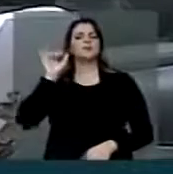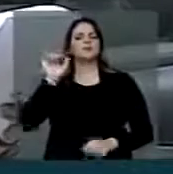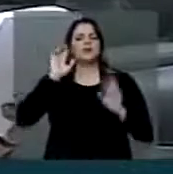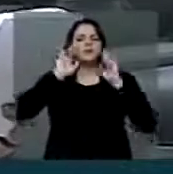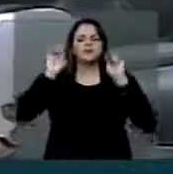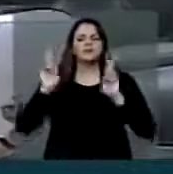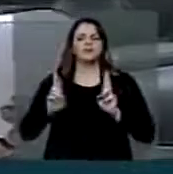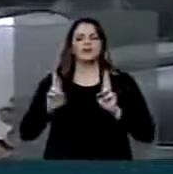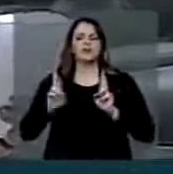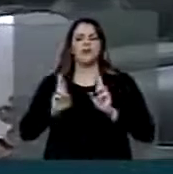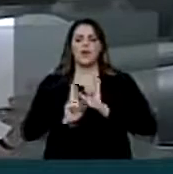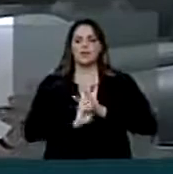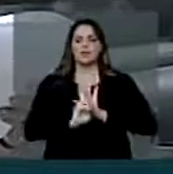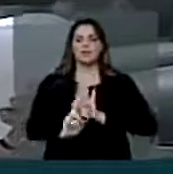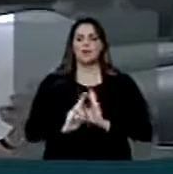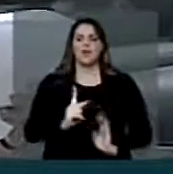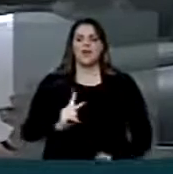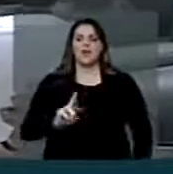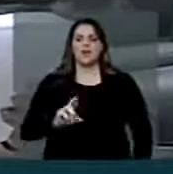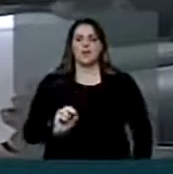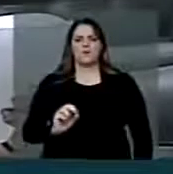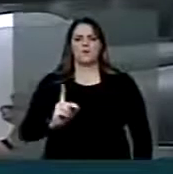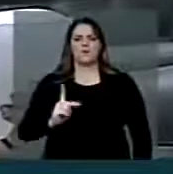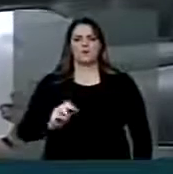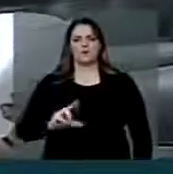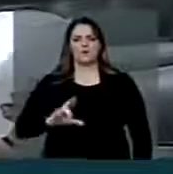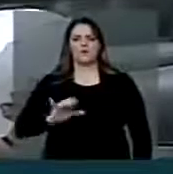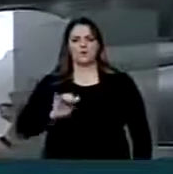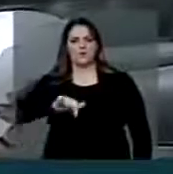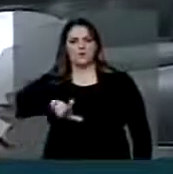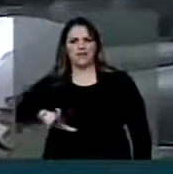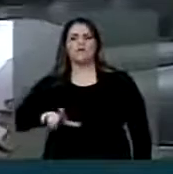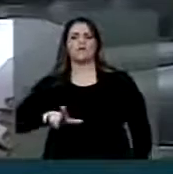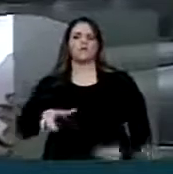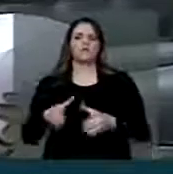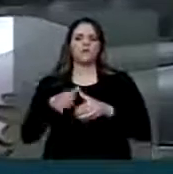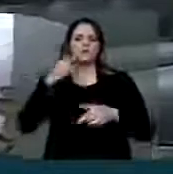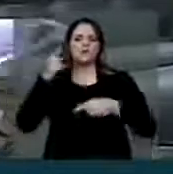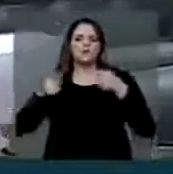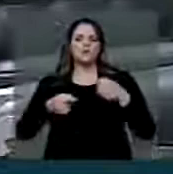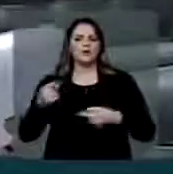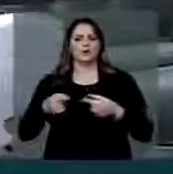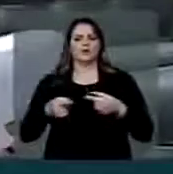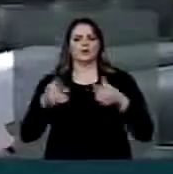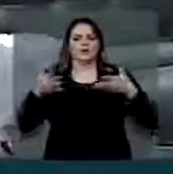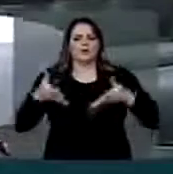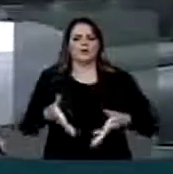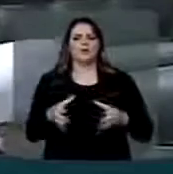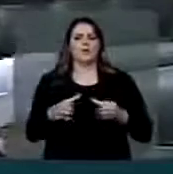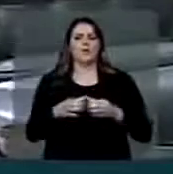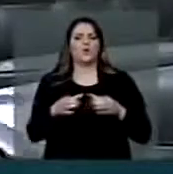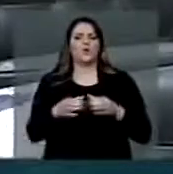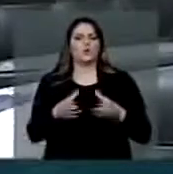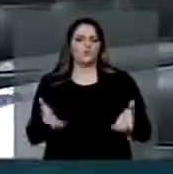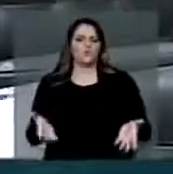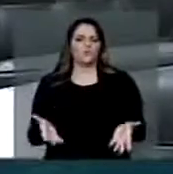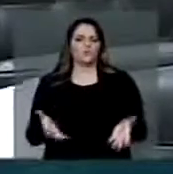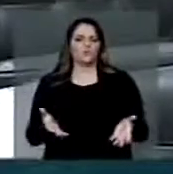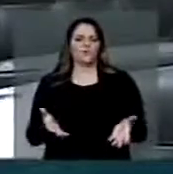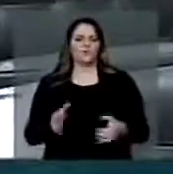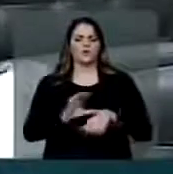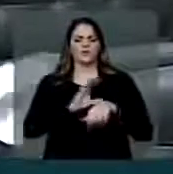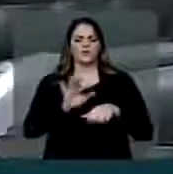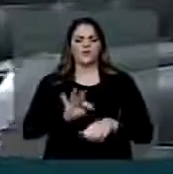dos partidos ou dos blocos parlamentares na composição de órgãos colegiados. Constituição